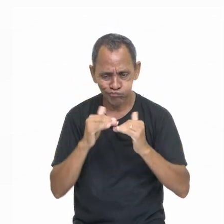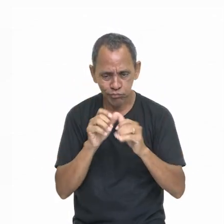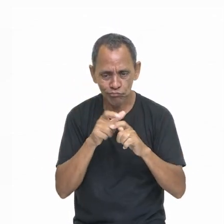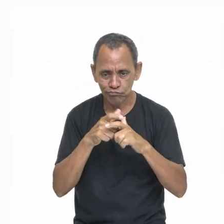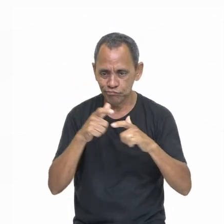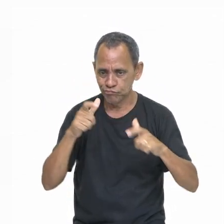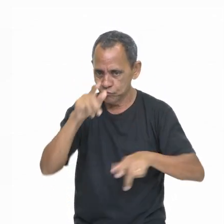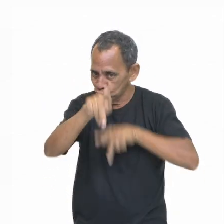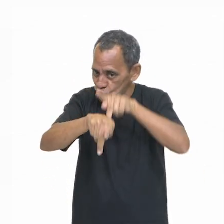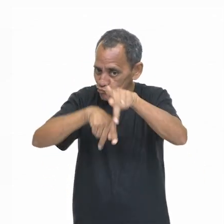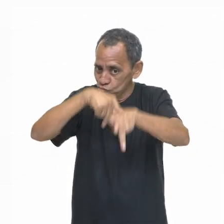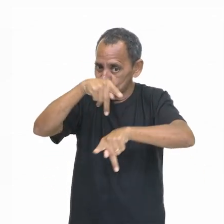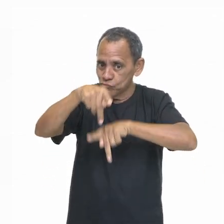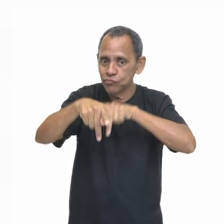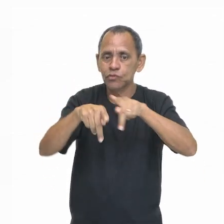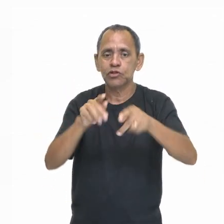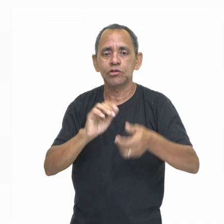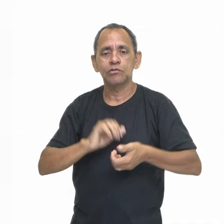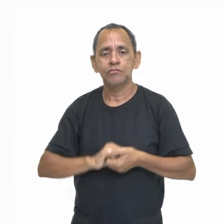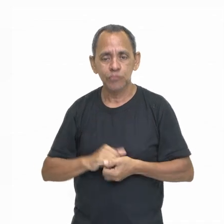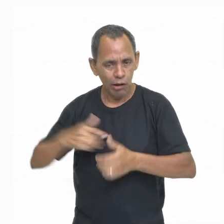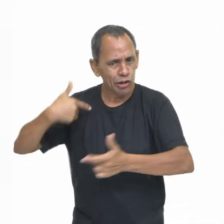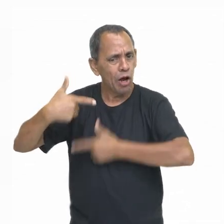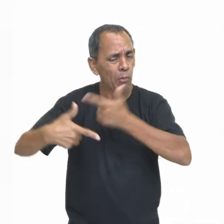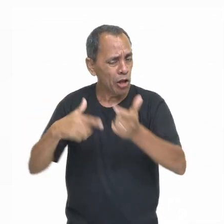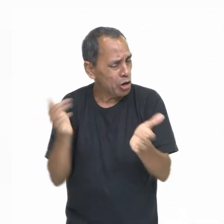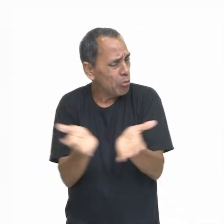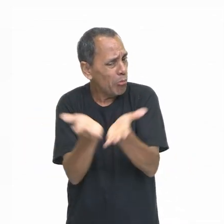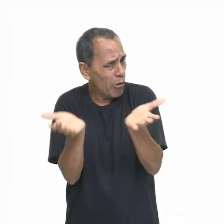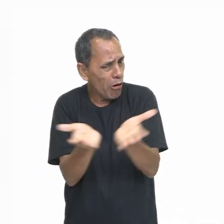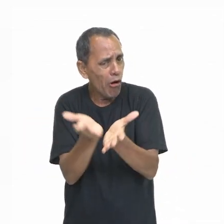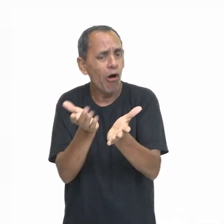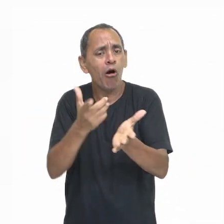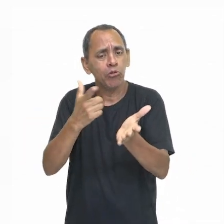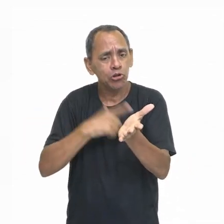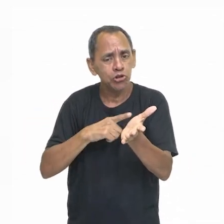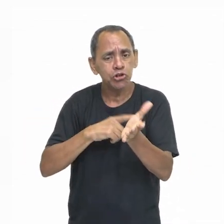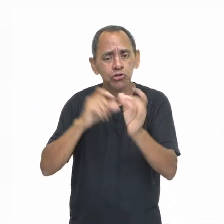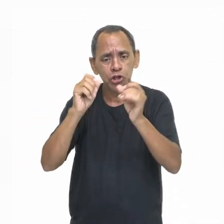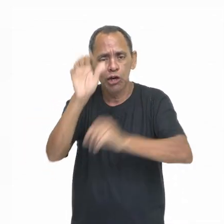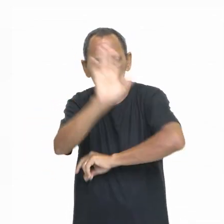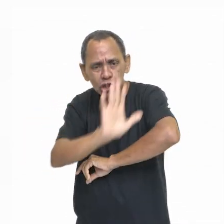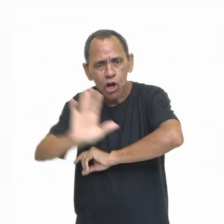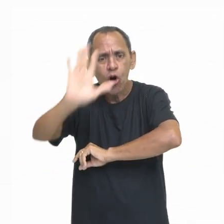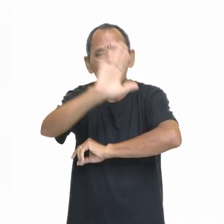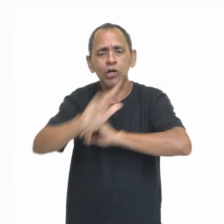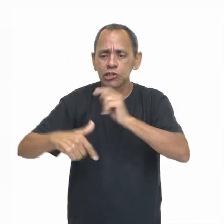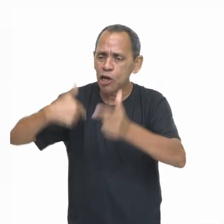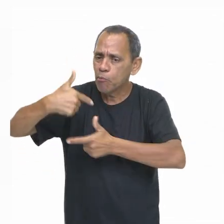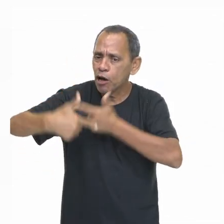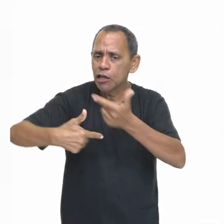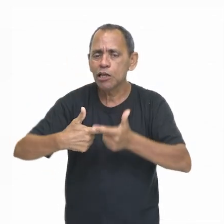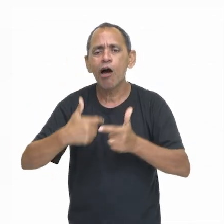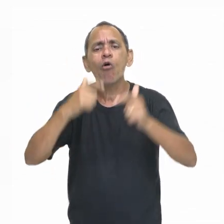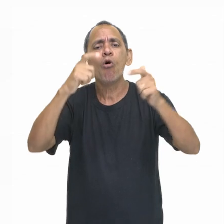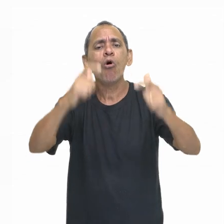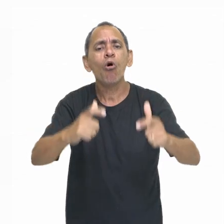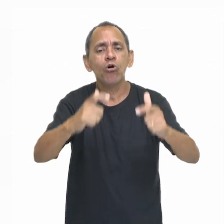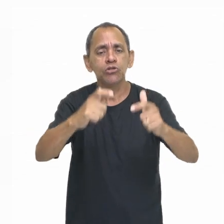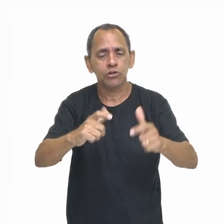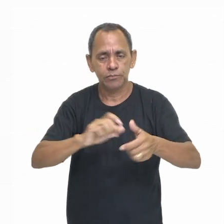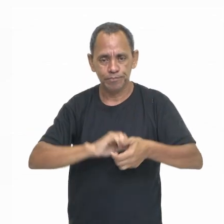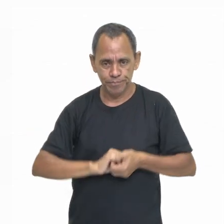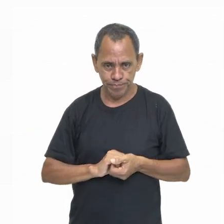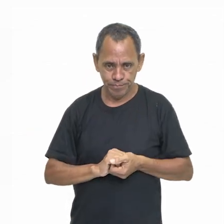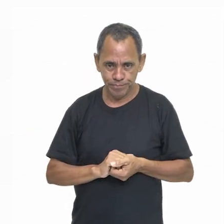da população, né, era de trabalhadores pobres que, de um modo geral, trabalhavam onde? Sim, eu sei